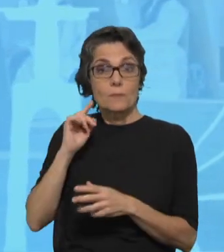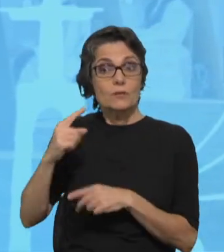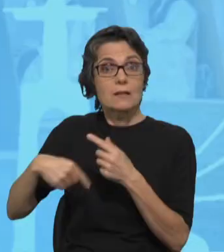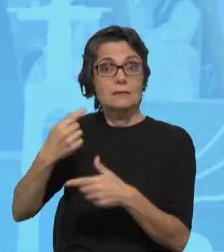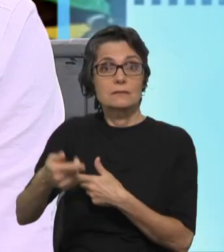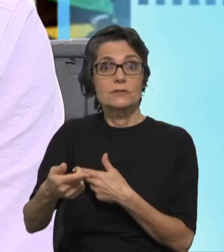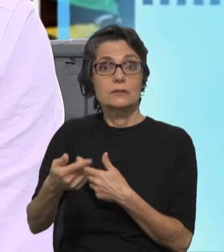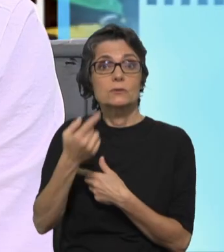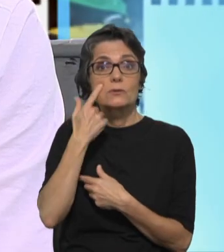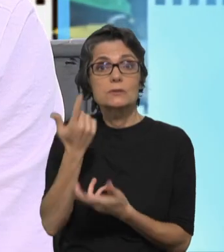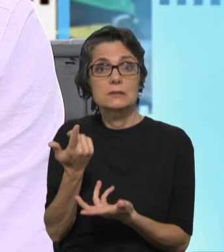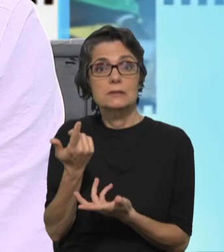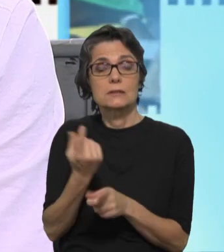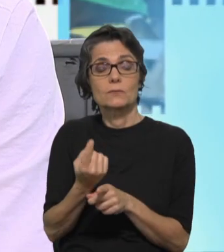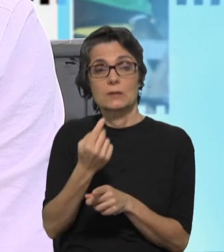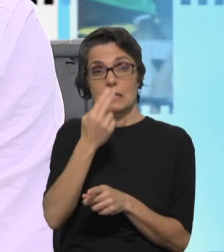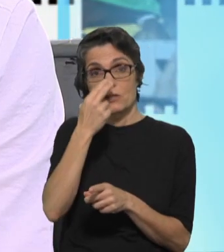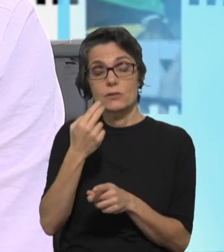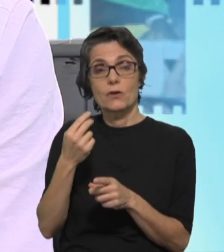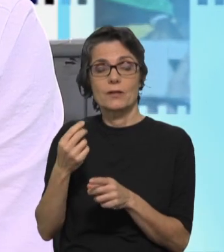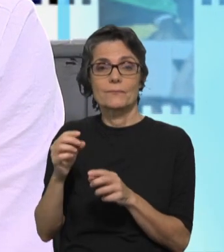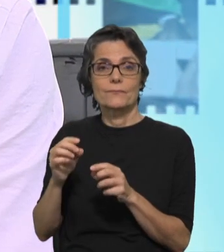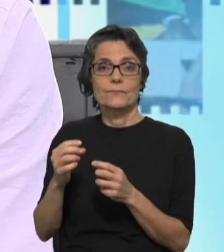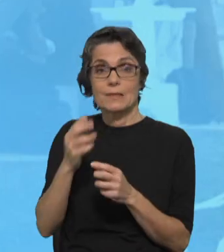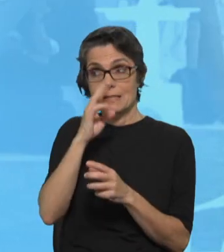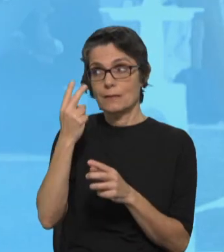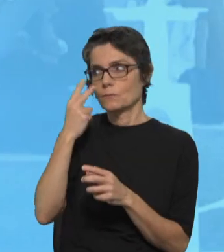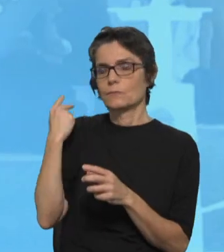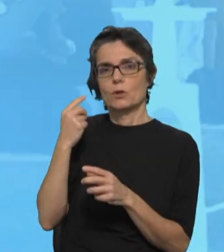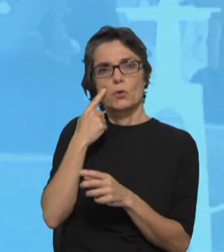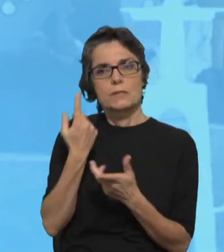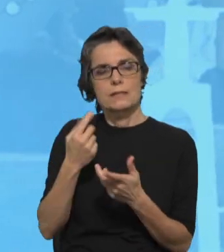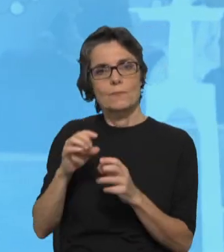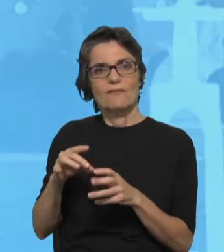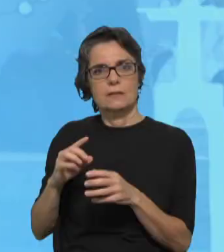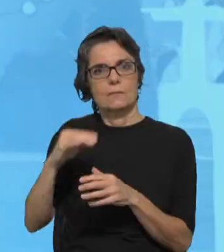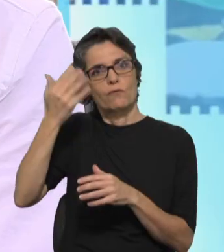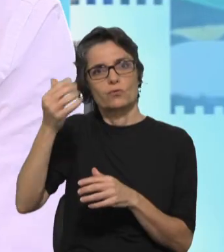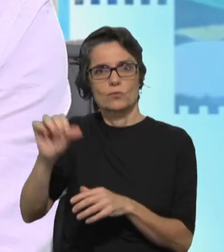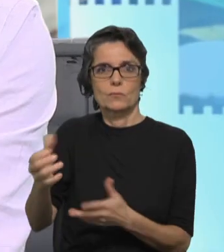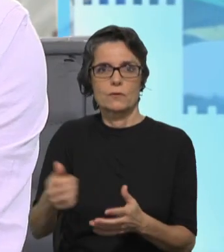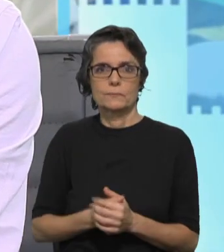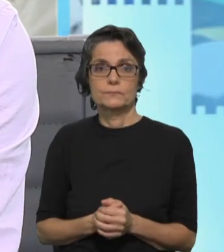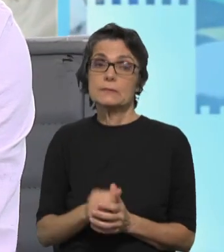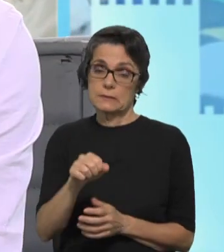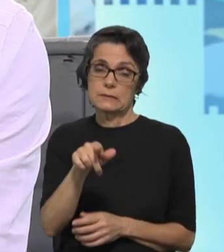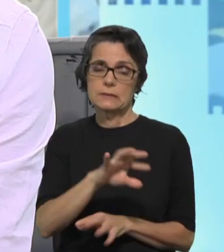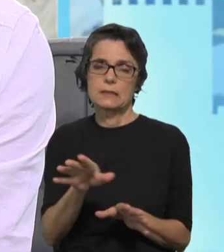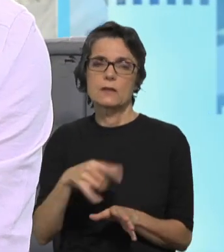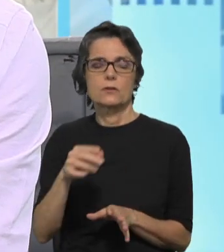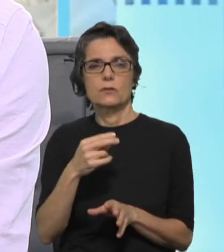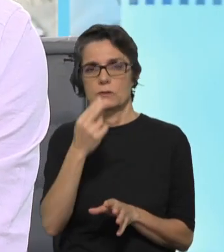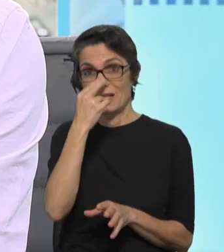porque ela de alguma forma nos ajuda depois a evitar complicações no futuro. Eu acho que é fundamental. Eu até pego nesse último ponto, que é olhar a